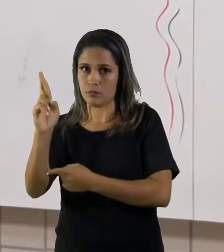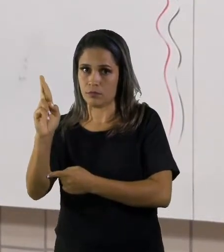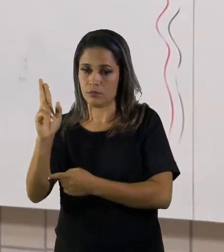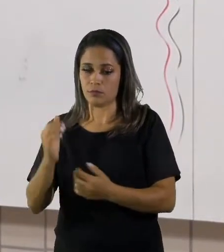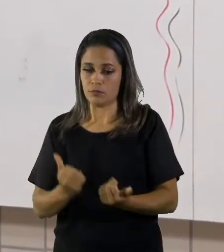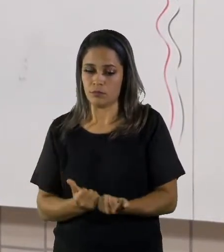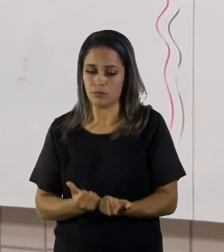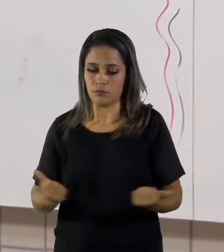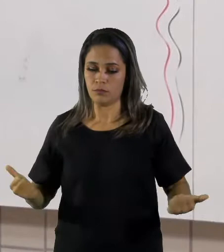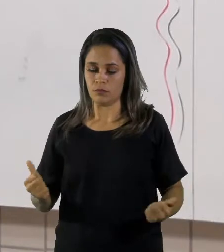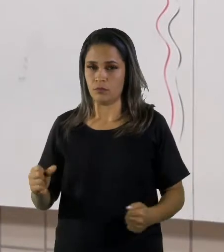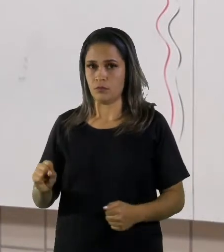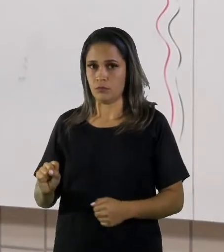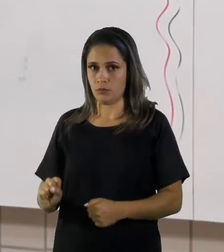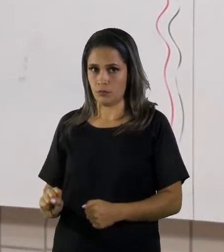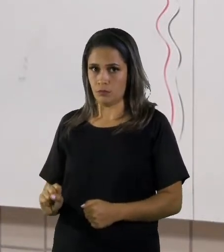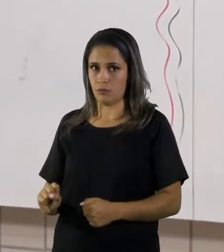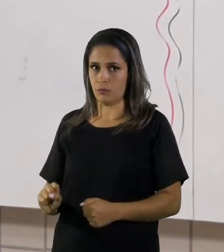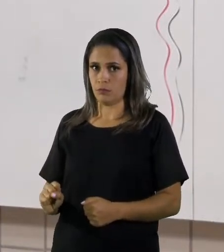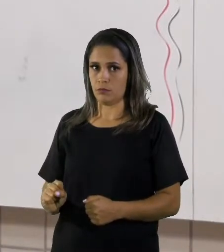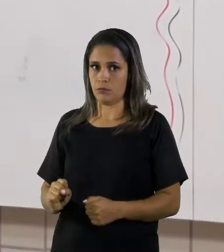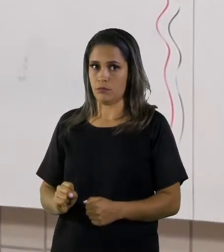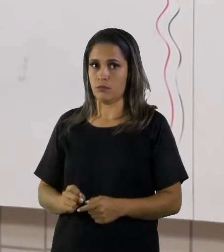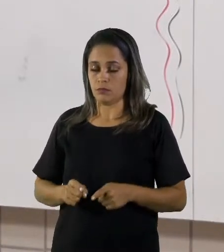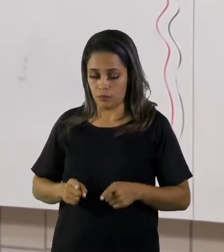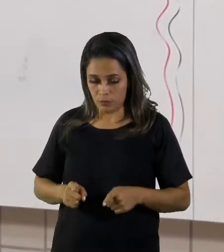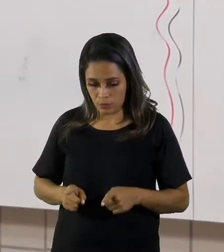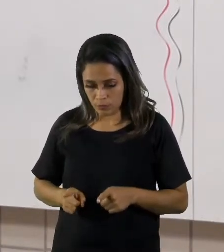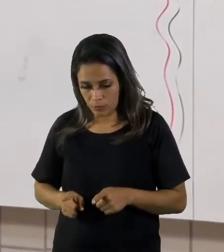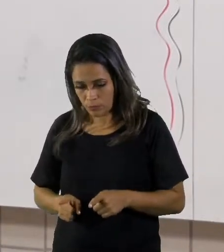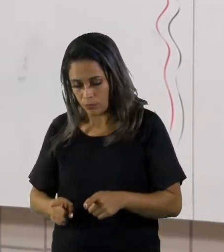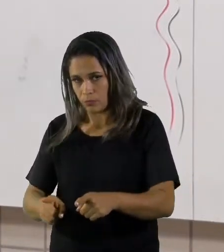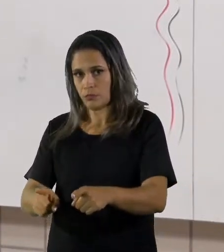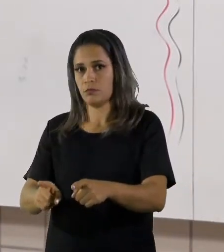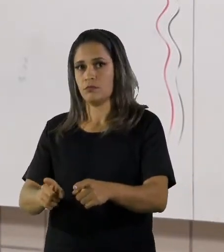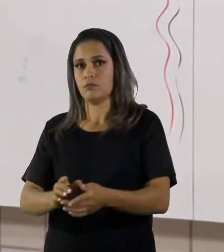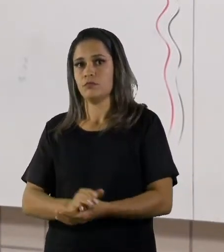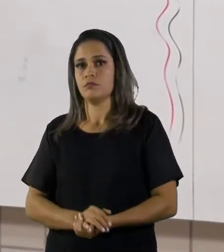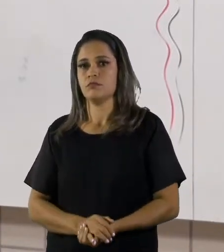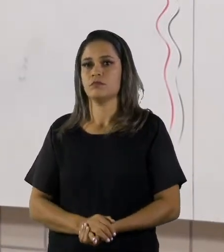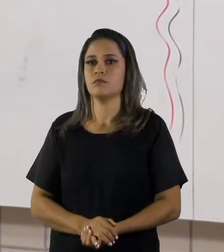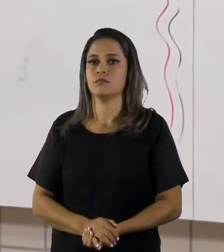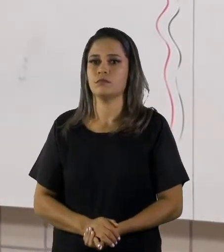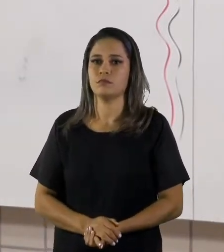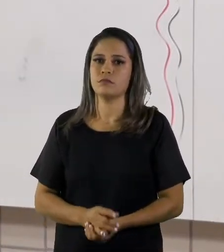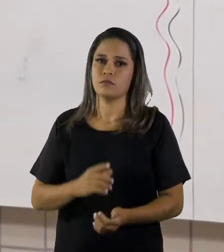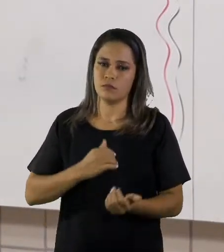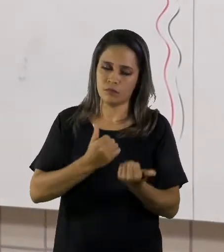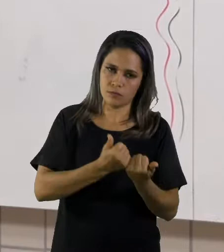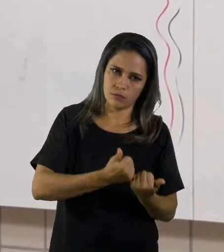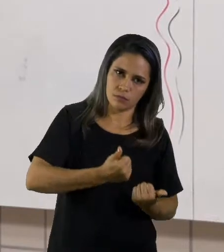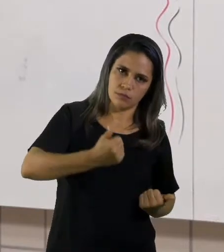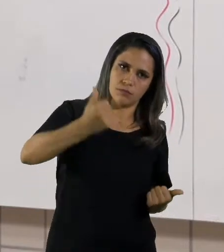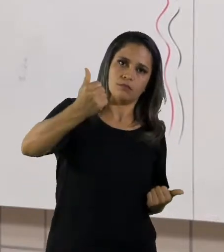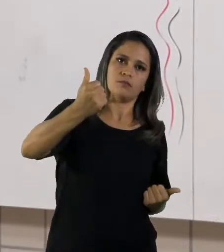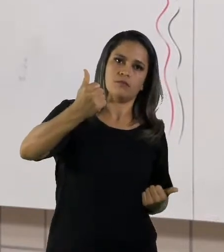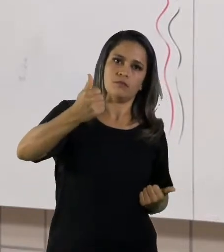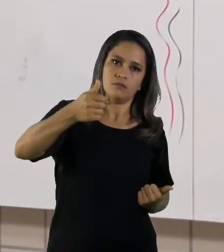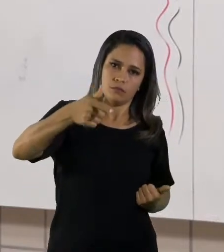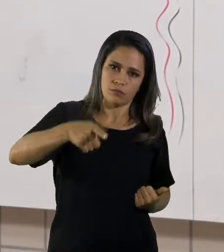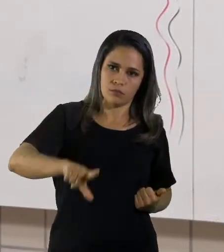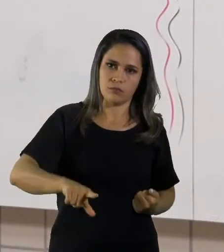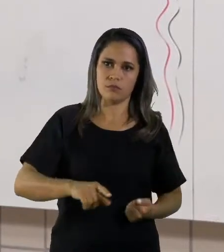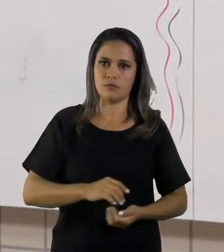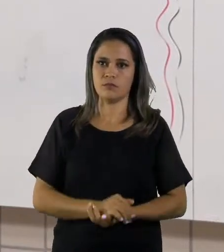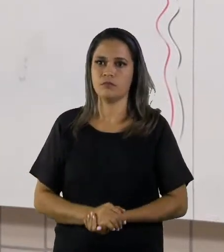reta S, estão na mesma direção, ok? Novamente foi cortado por uma transversal, novamente